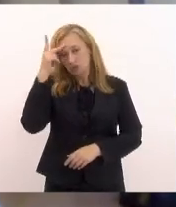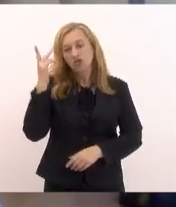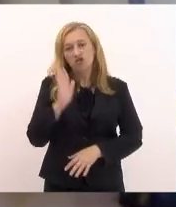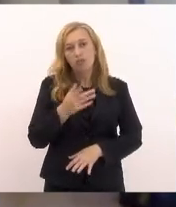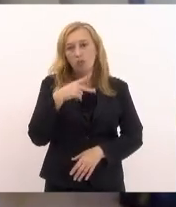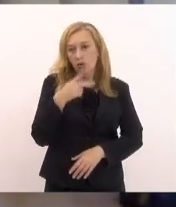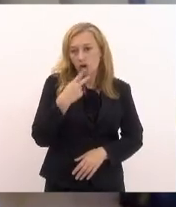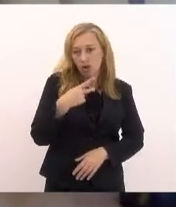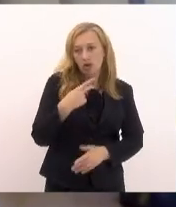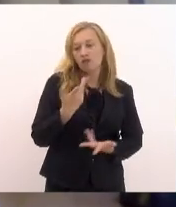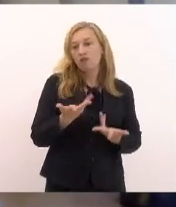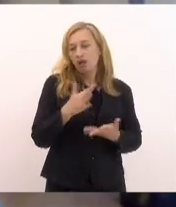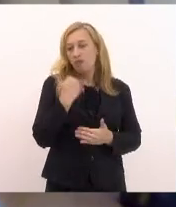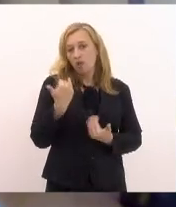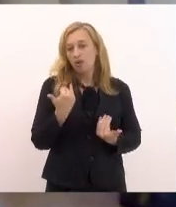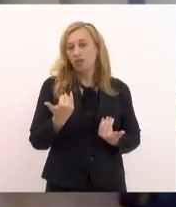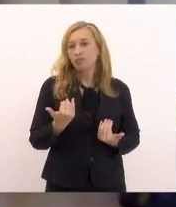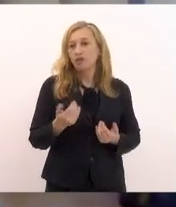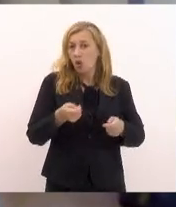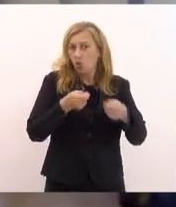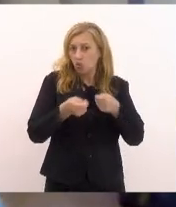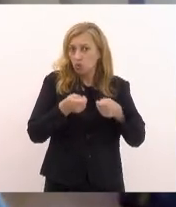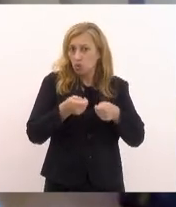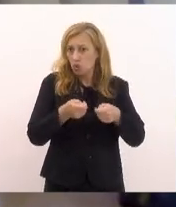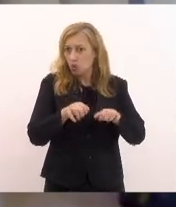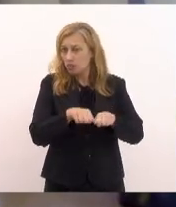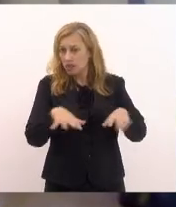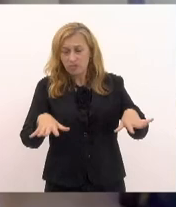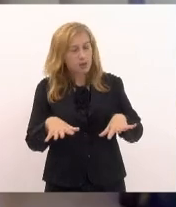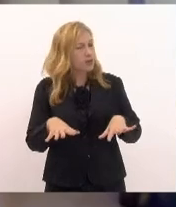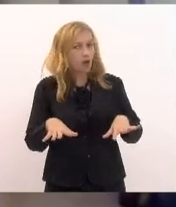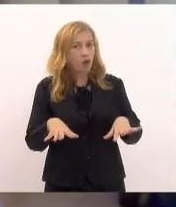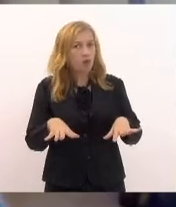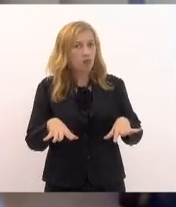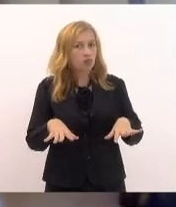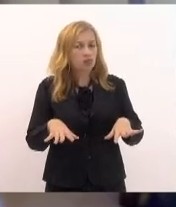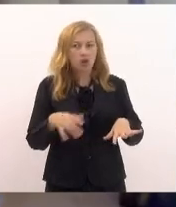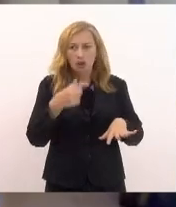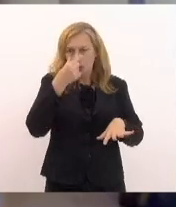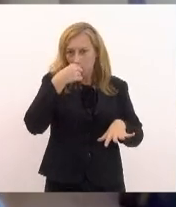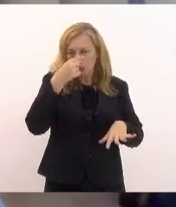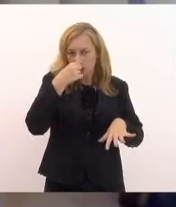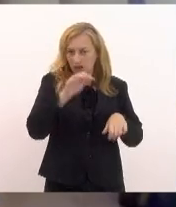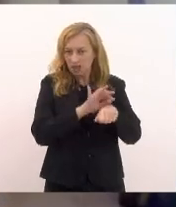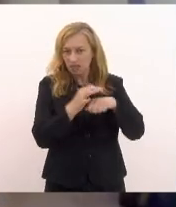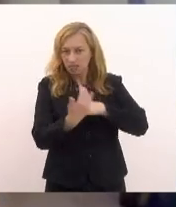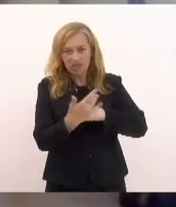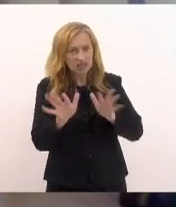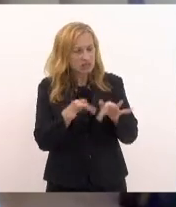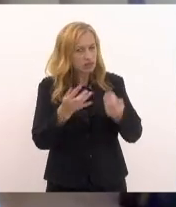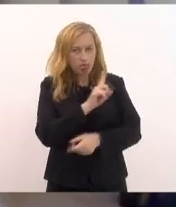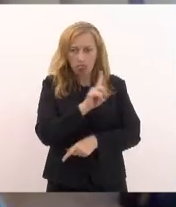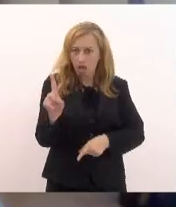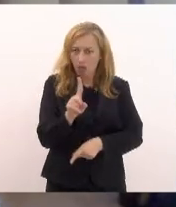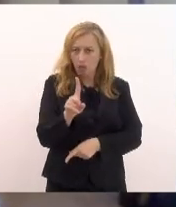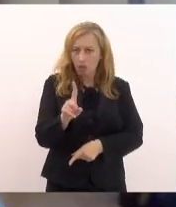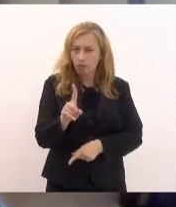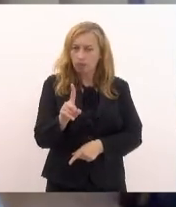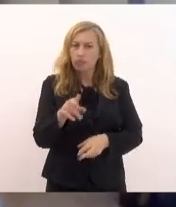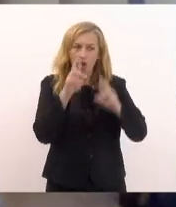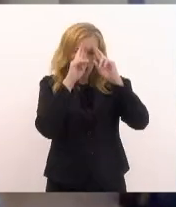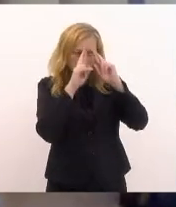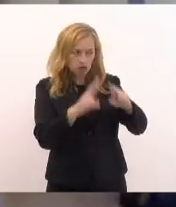está sob controle. O coronavírus não virou uma gripezinha. Então, é muito importante que o Estado respeite a